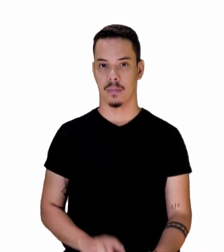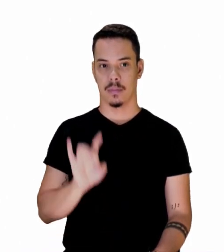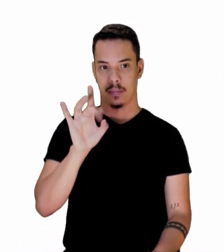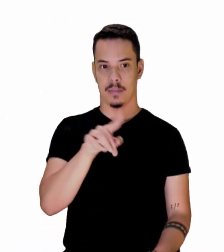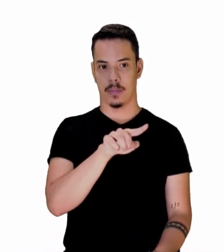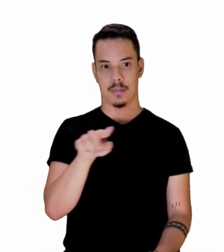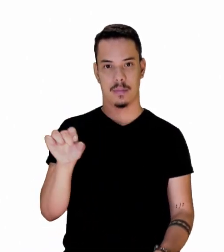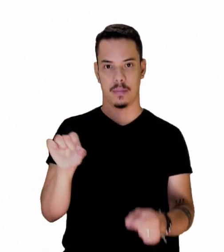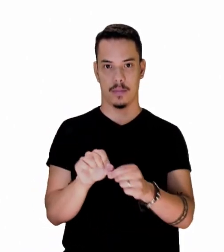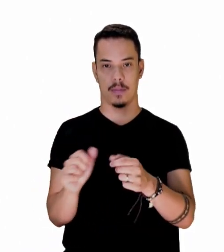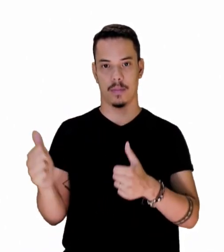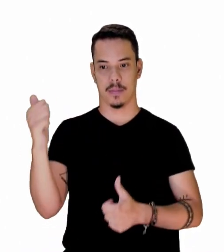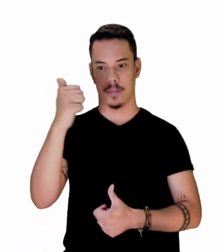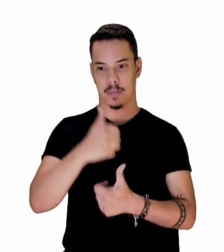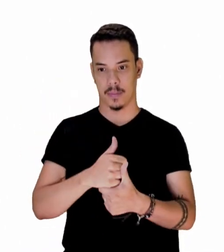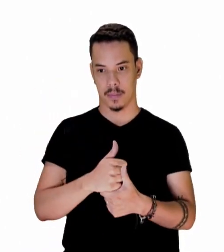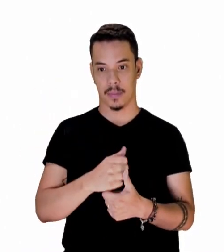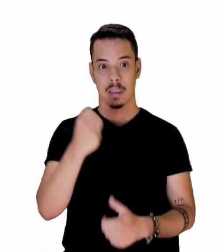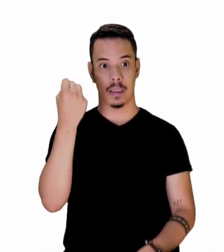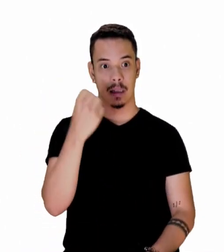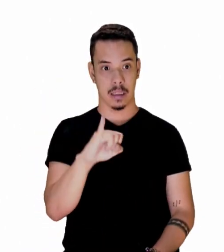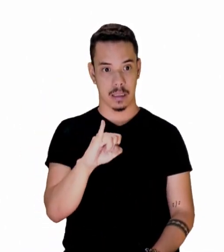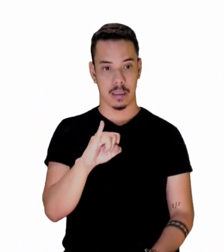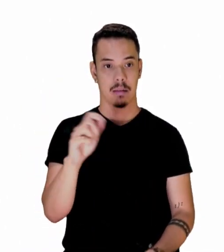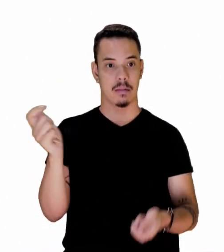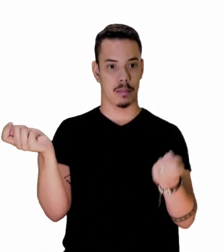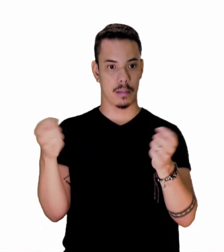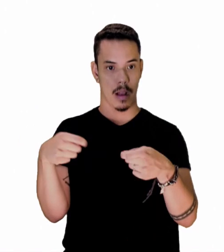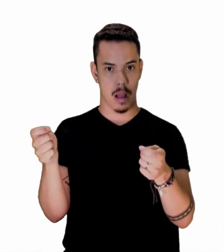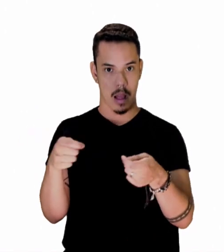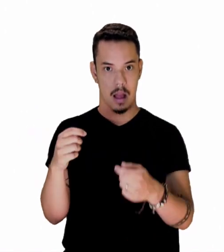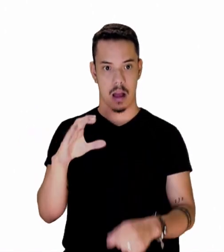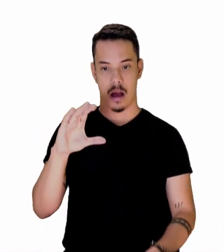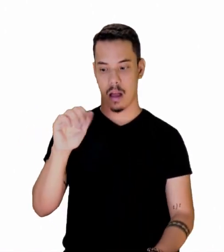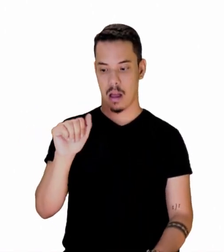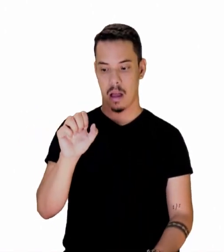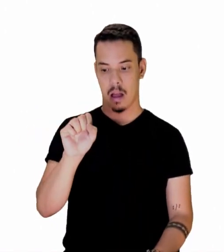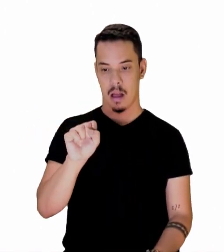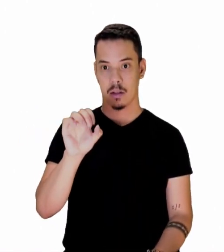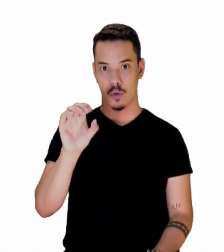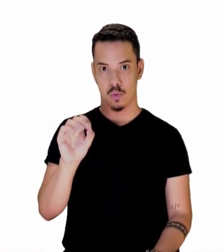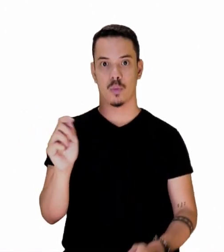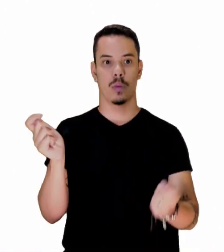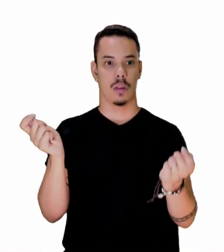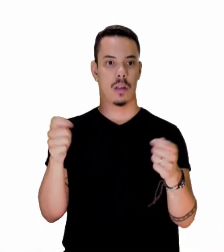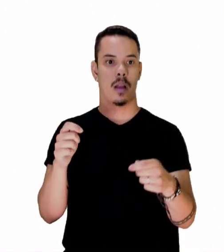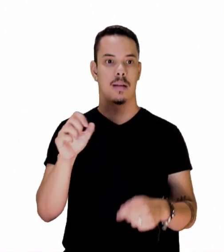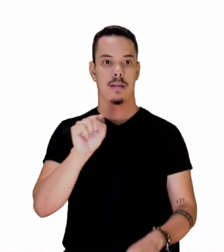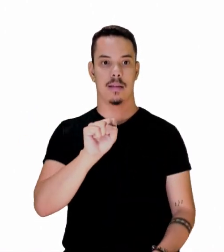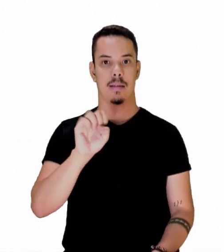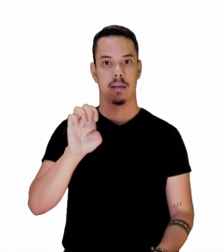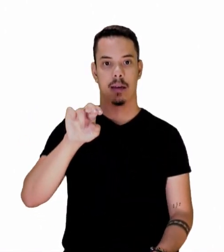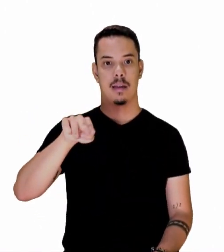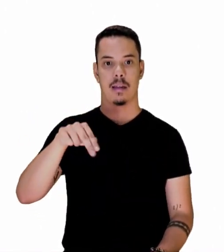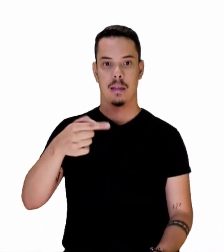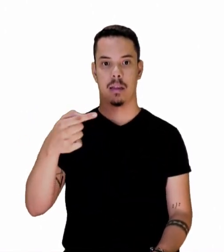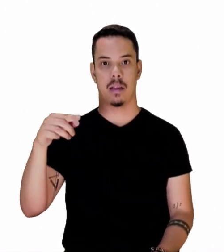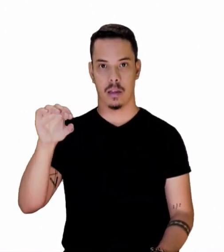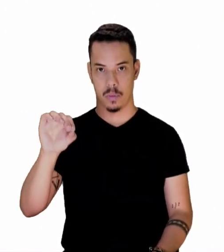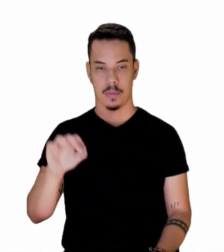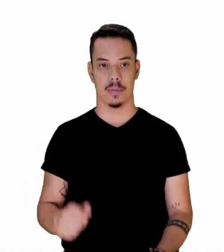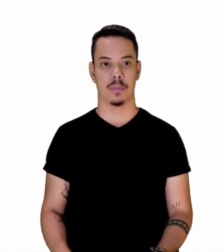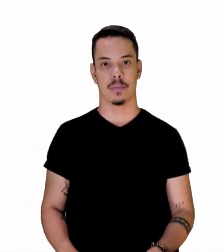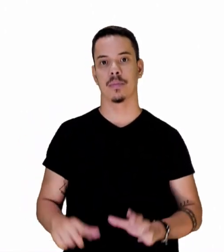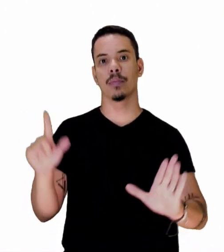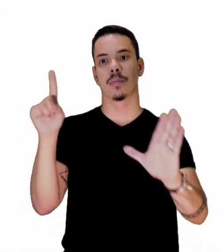essa troca. Se encaixar o caso, já sabe que vai ser se não separado, beleza? Perguntei aos